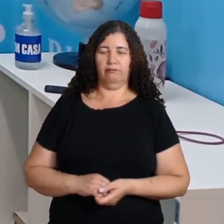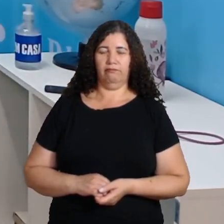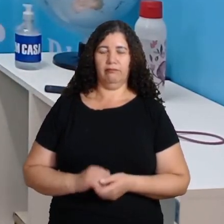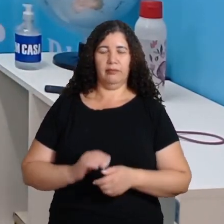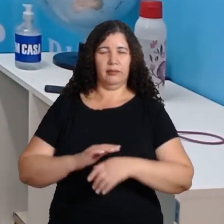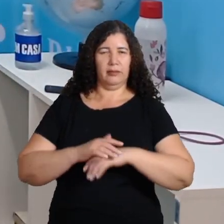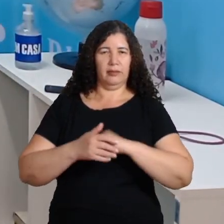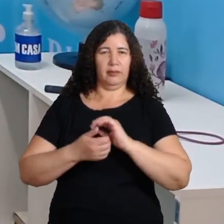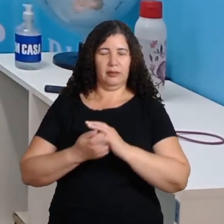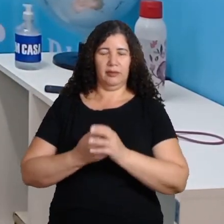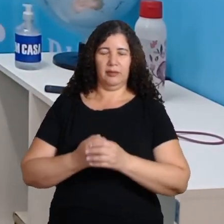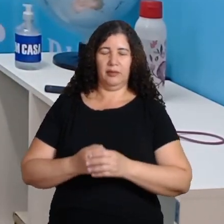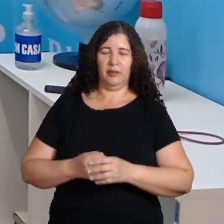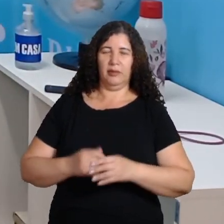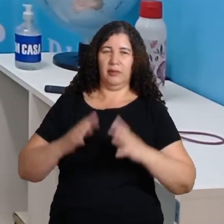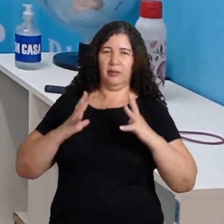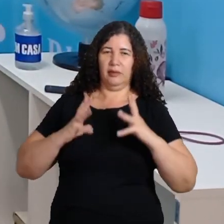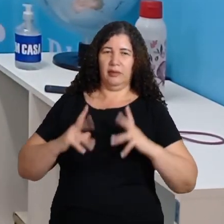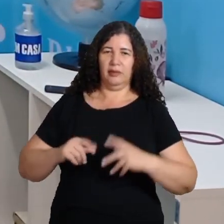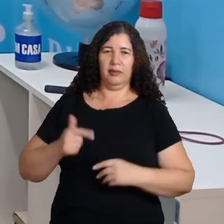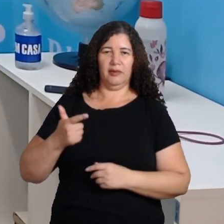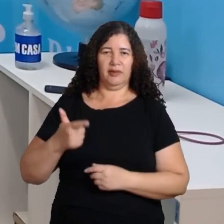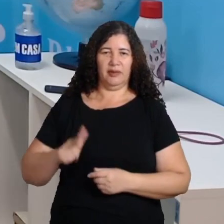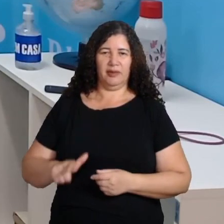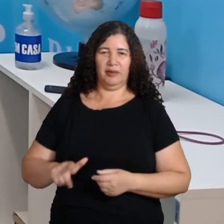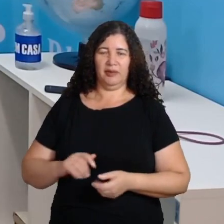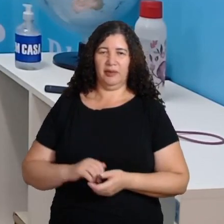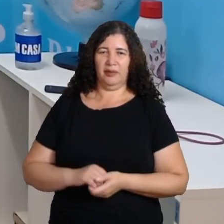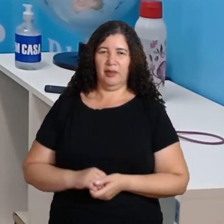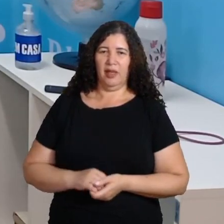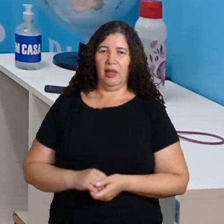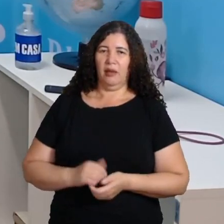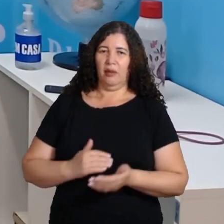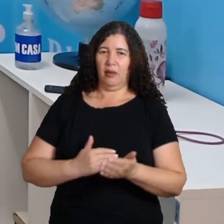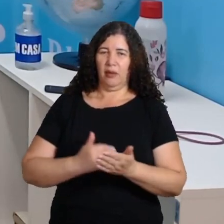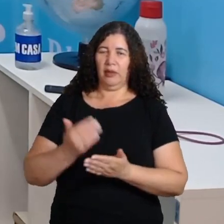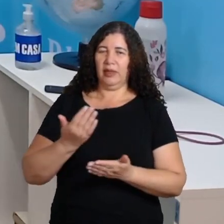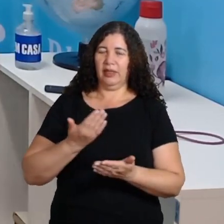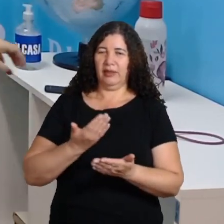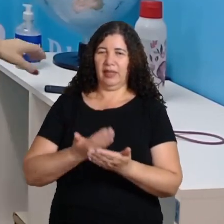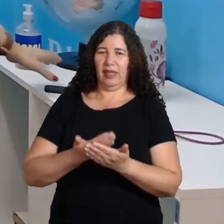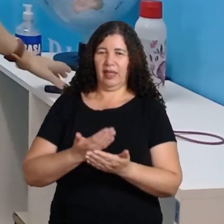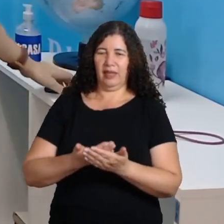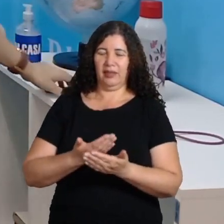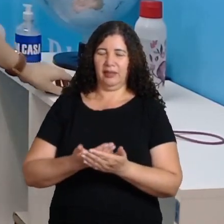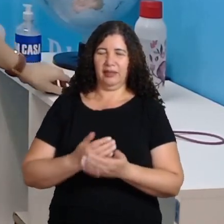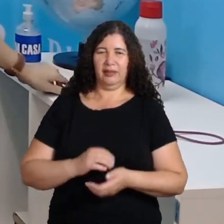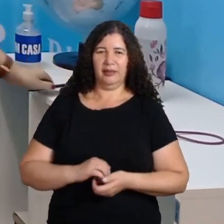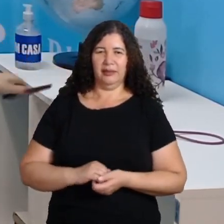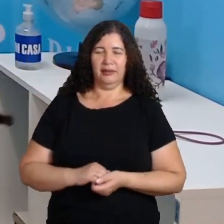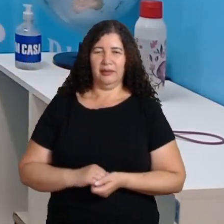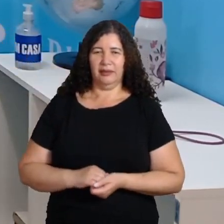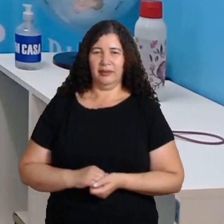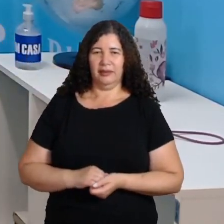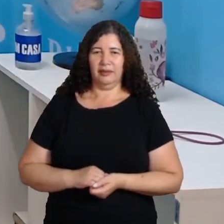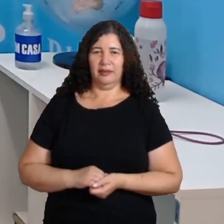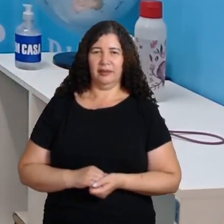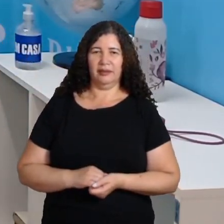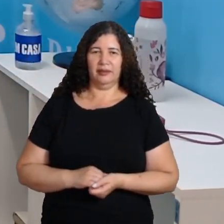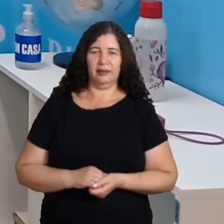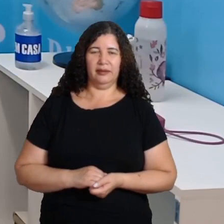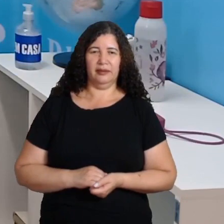higienizando mais uma vez as minhas mãos para nós começarmos os nossos aprendizados,